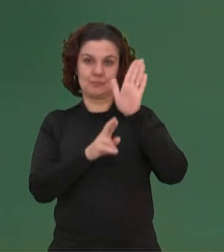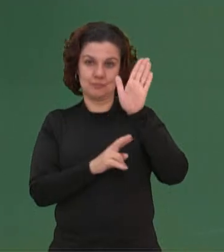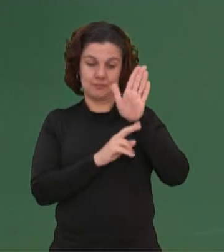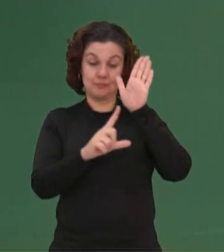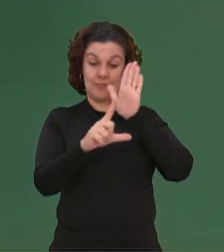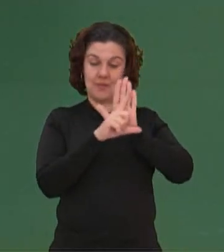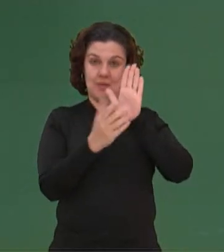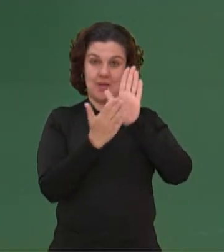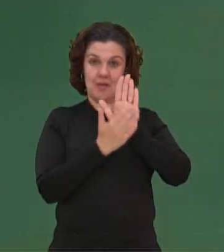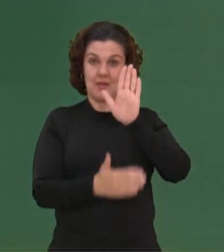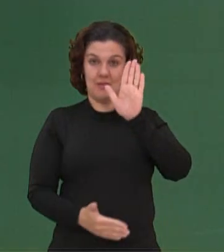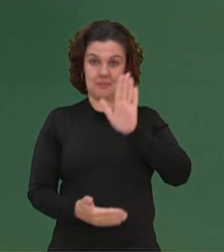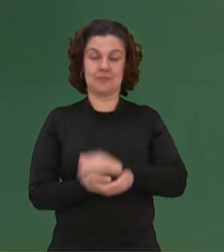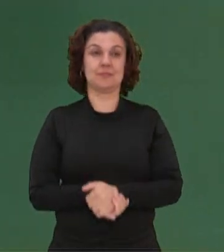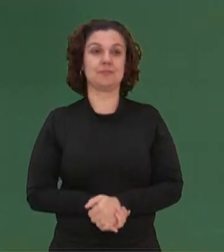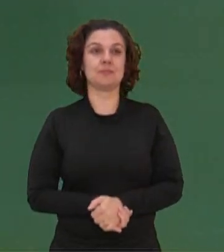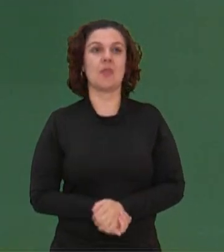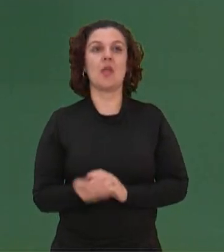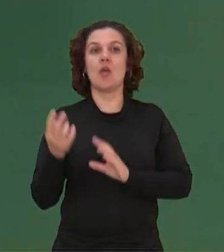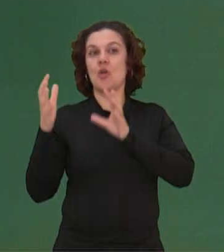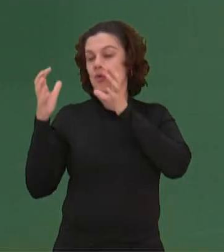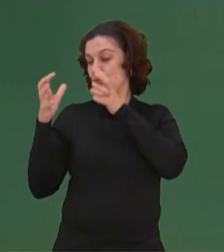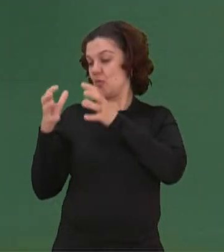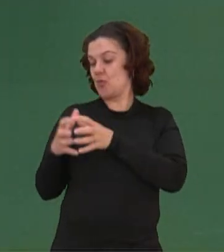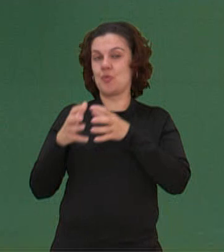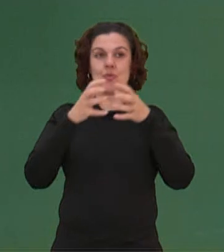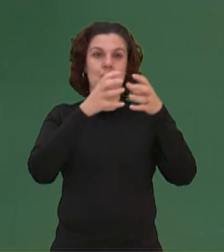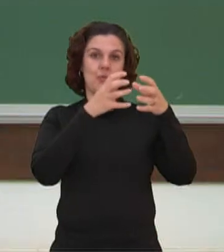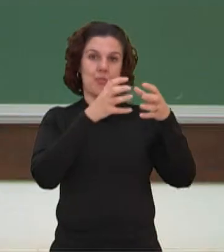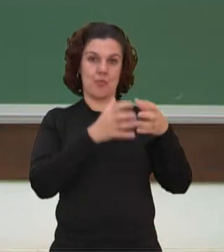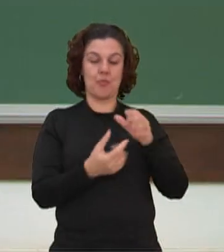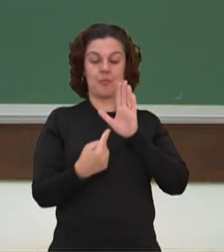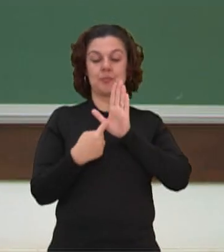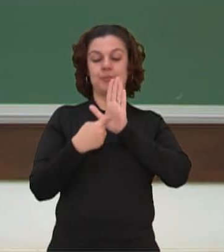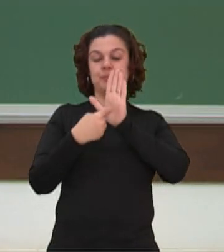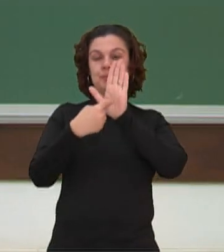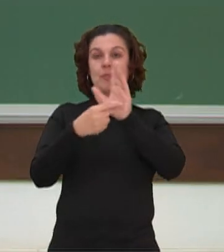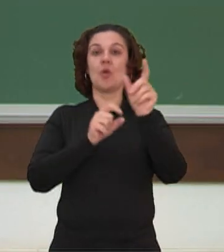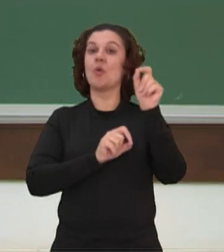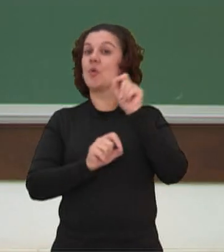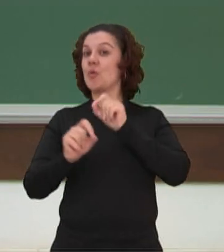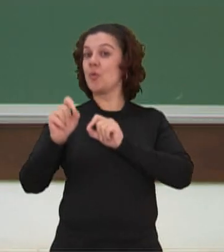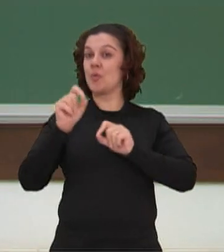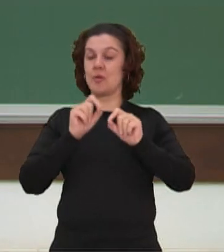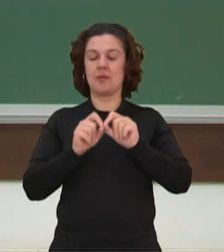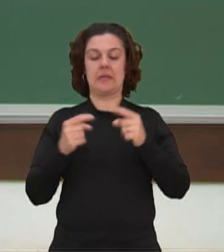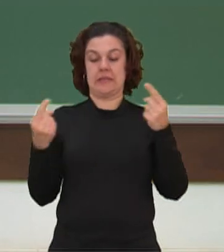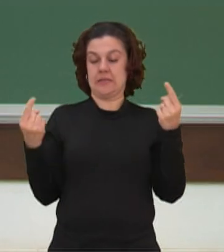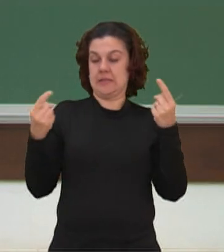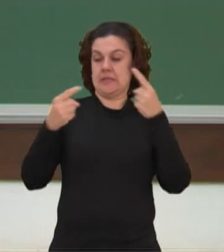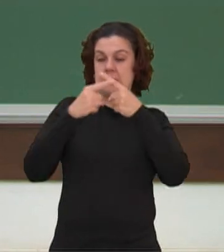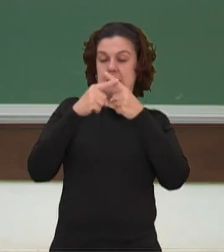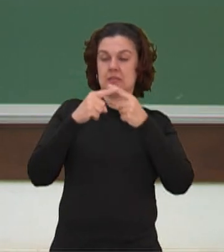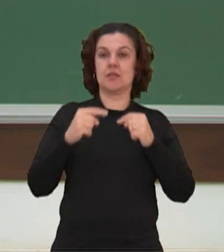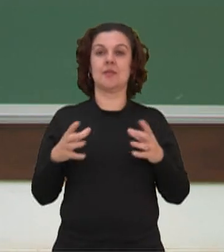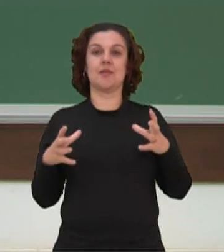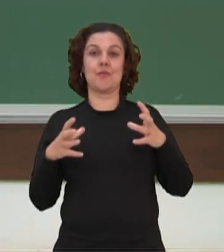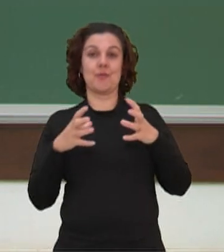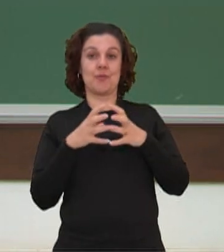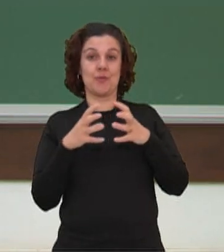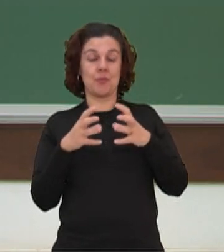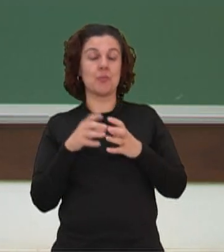de leis. E aqui, dois grupos então, esses cartazes mostram, que eram grupos rivais entre si e